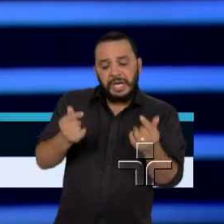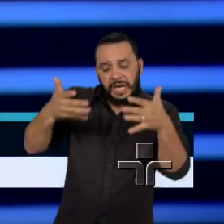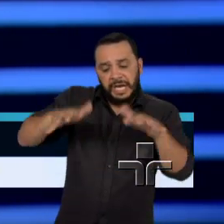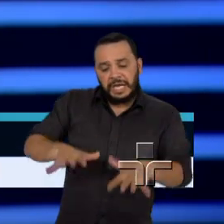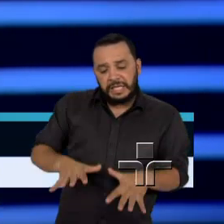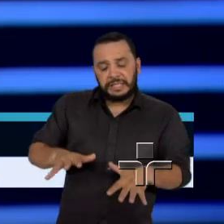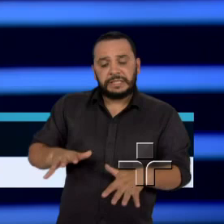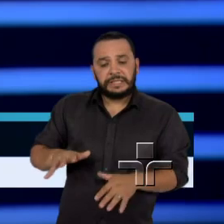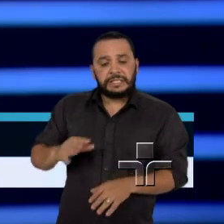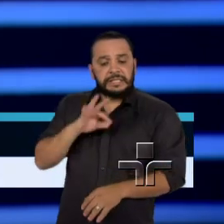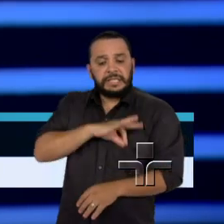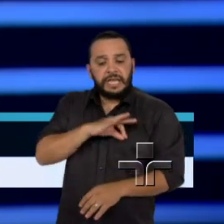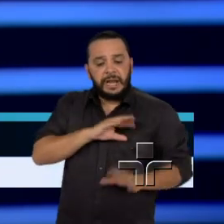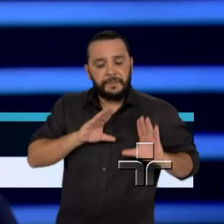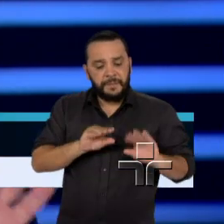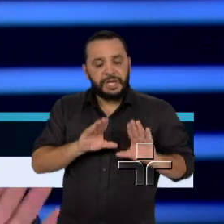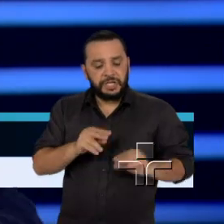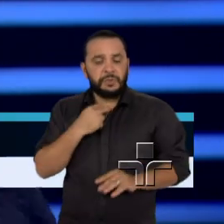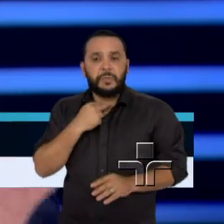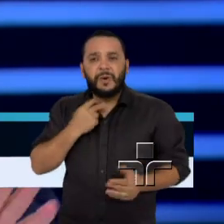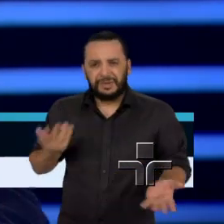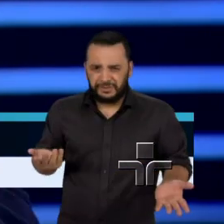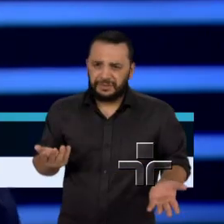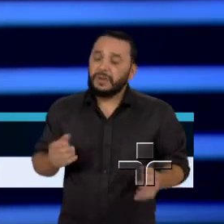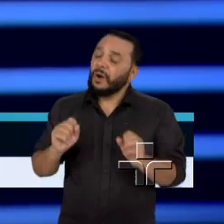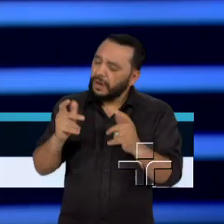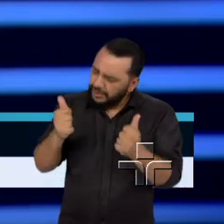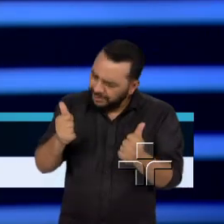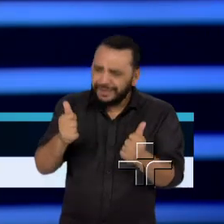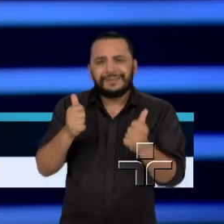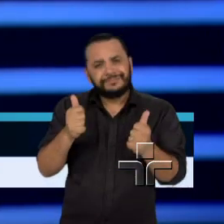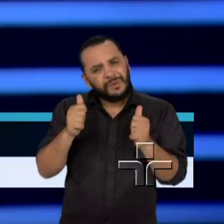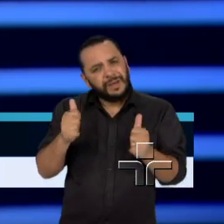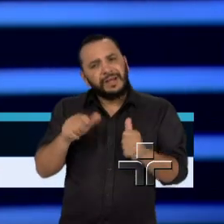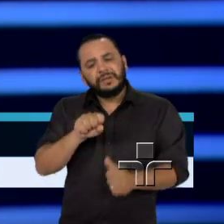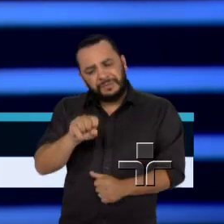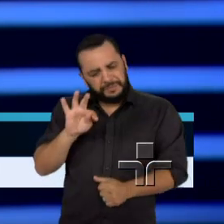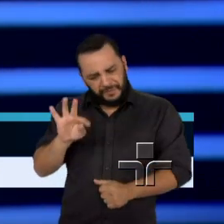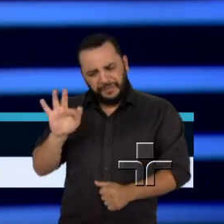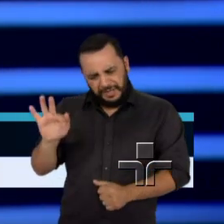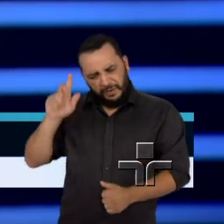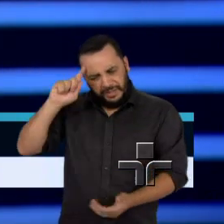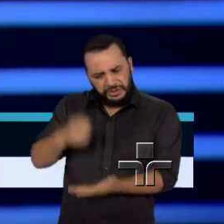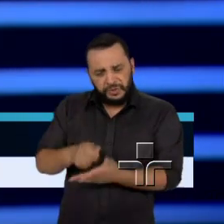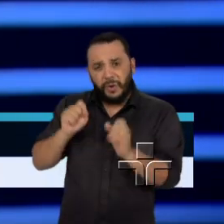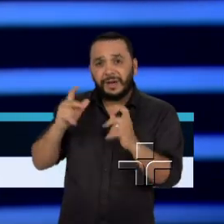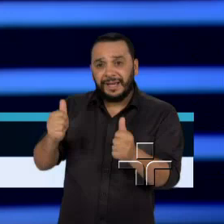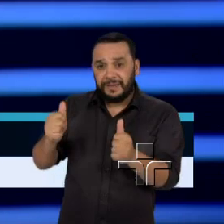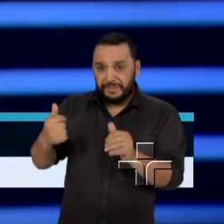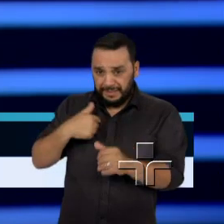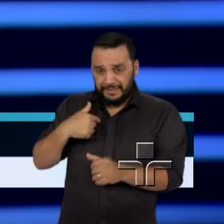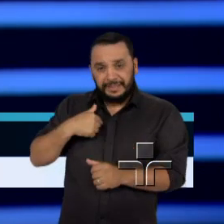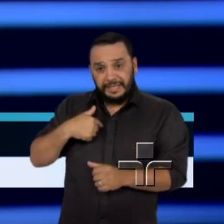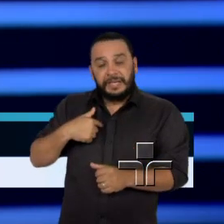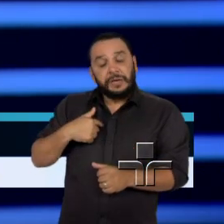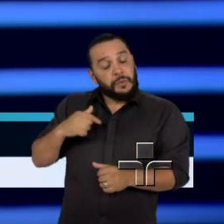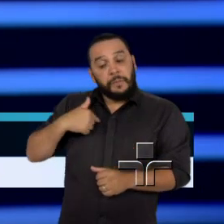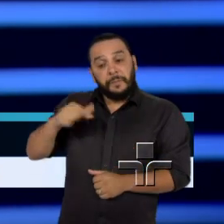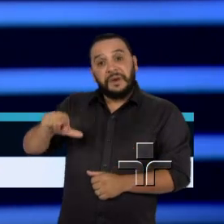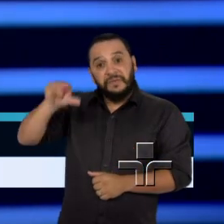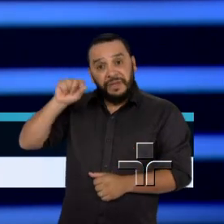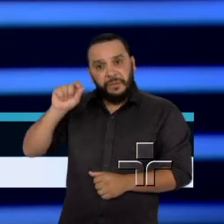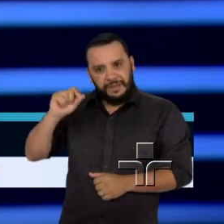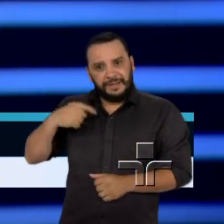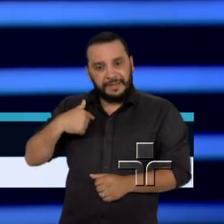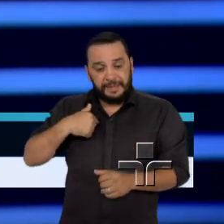regime de trabalho. No fundo, é legal, uma questão do Supremo, mas o que a sociedade brasileira está dizendo? Eu prefiro descontinuar